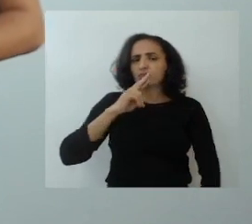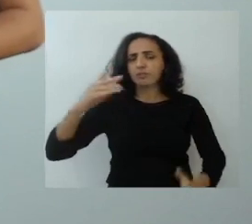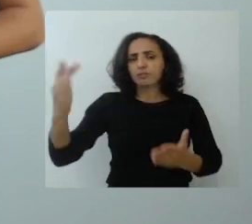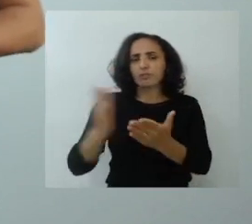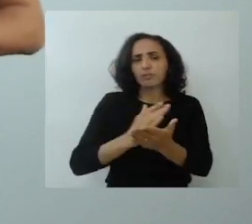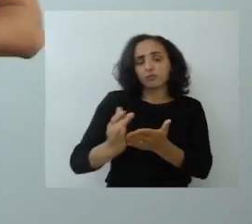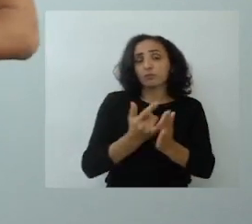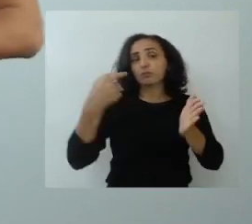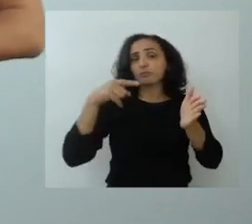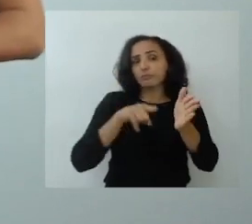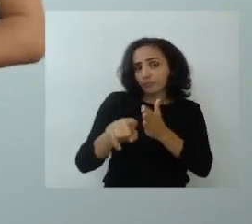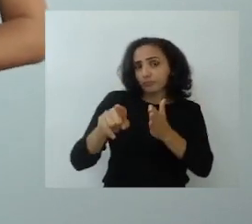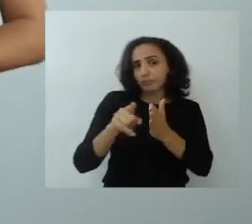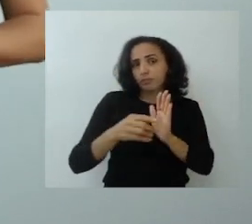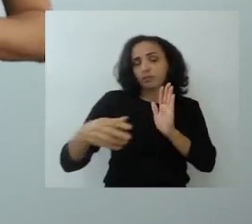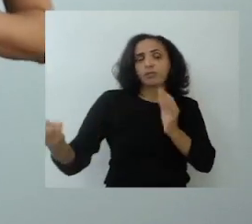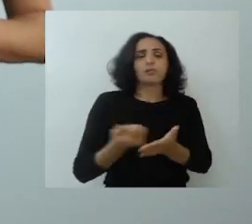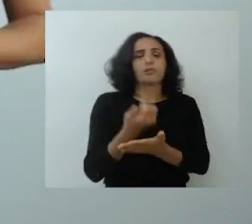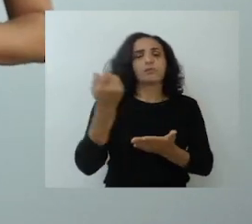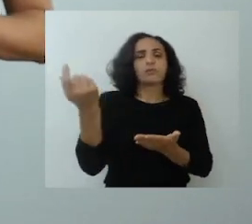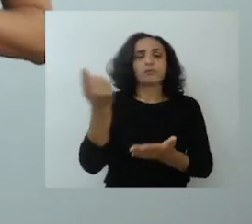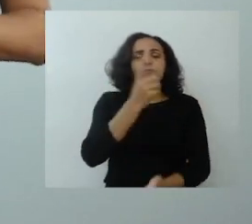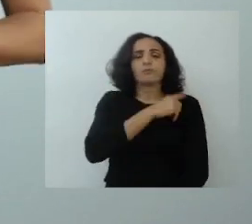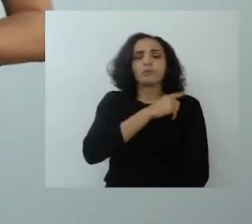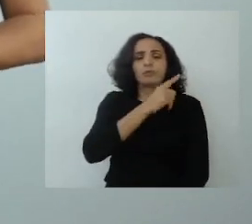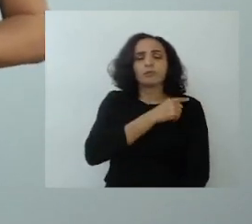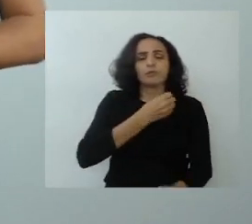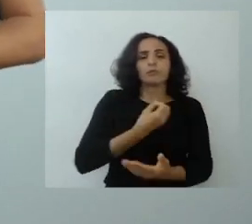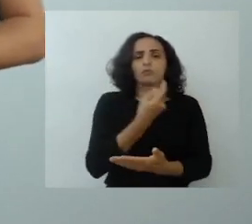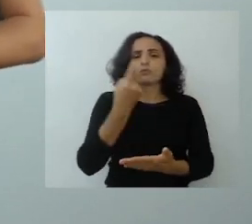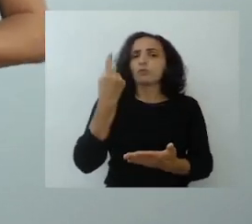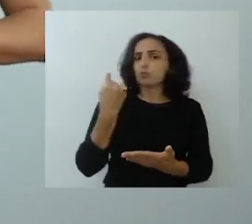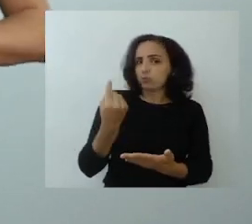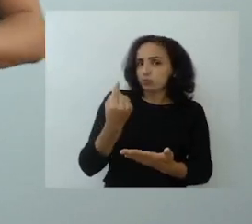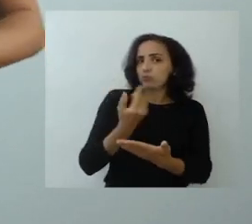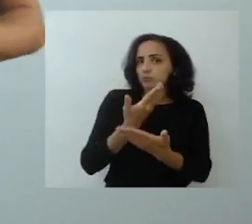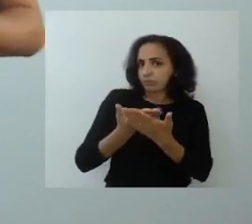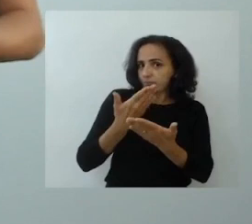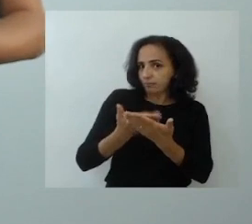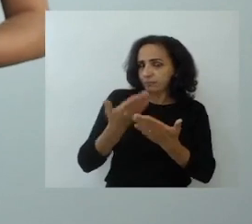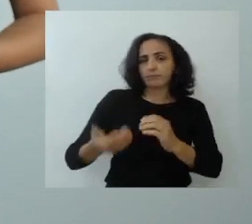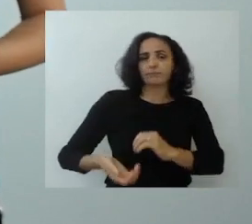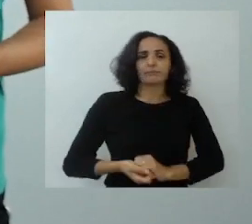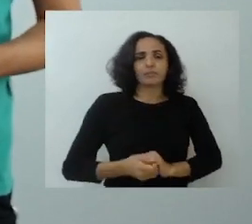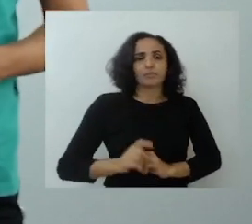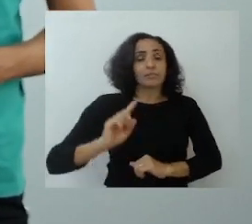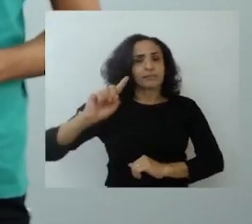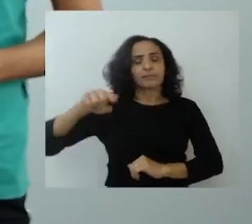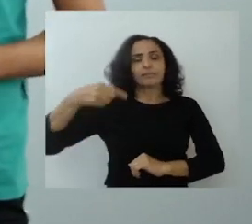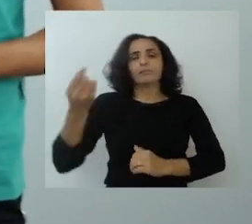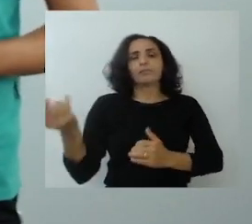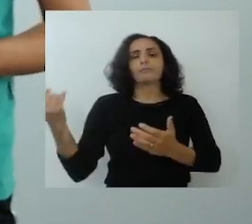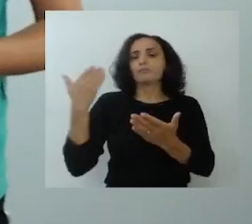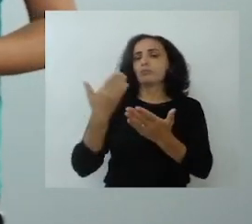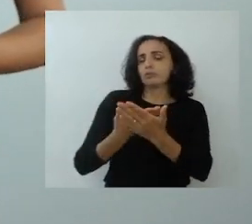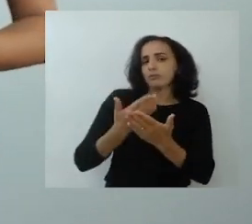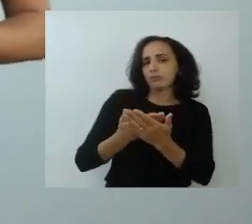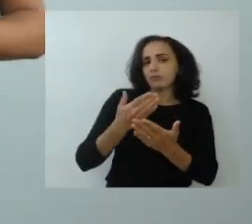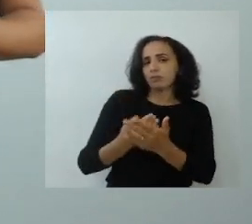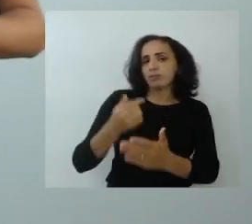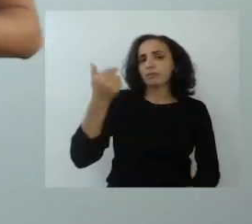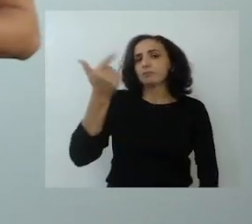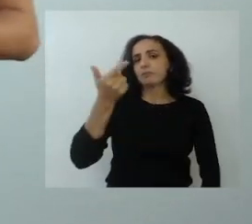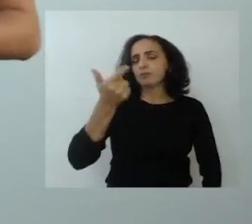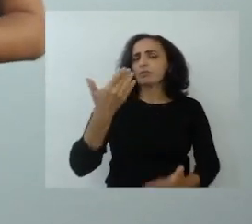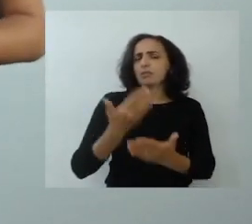algumas questões. Esta é a parte 1 deste assunto de função quadrática. Breve, a gente vai trazer a parte 2,